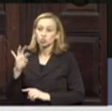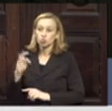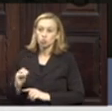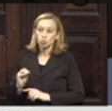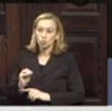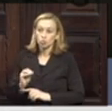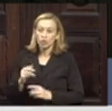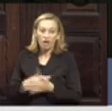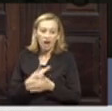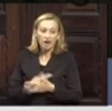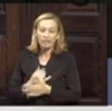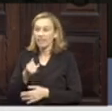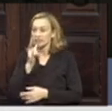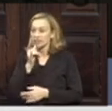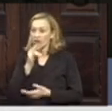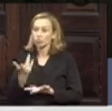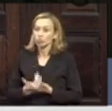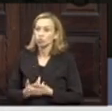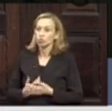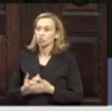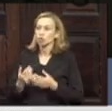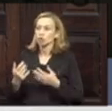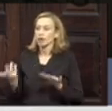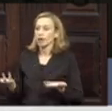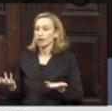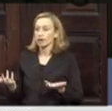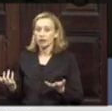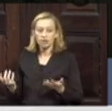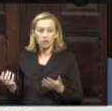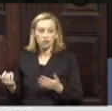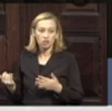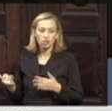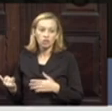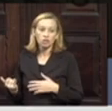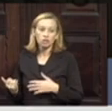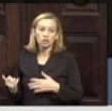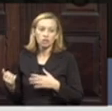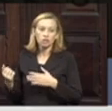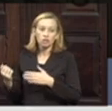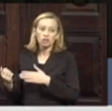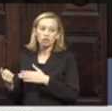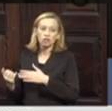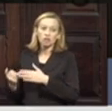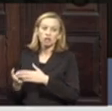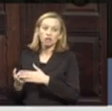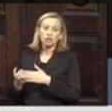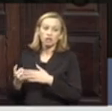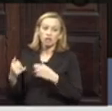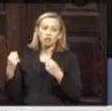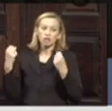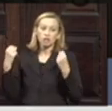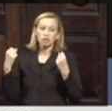deputada Lucinha é um projeto que vem em muito boa hora, porque ele visa coibir irregularidades